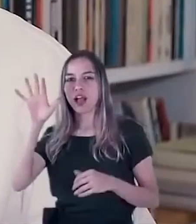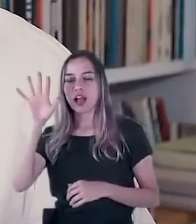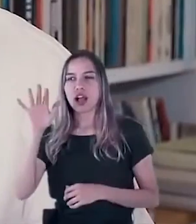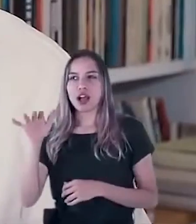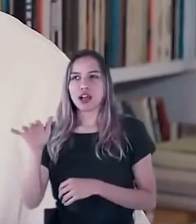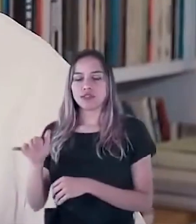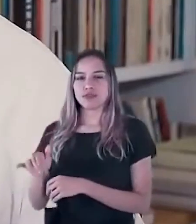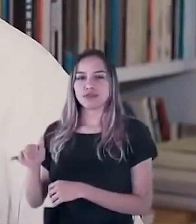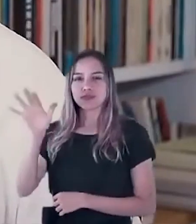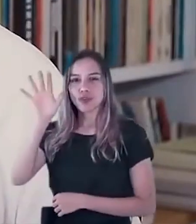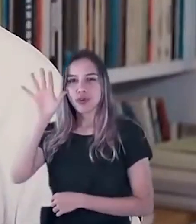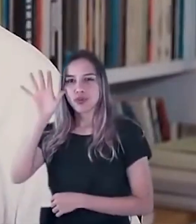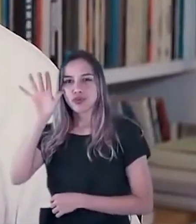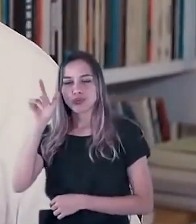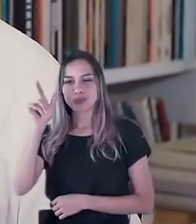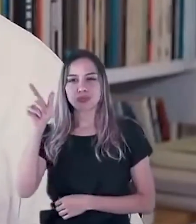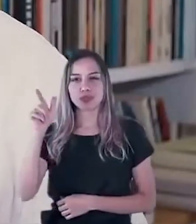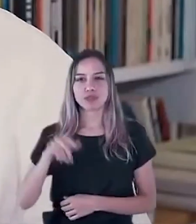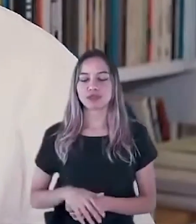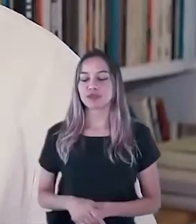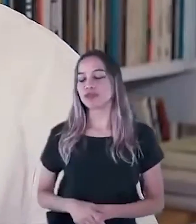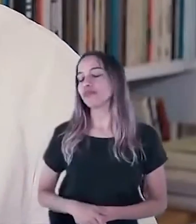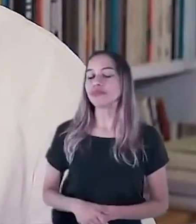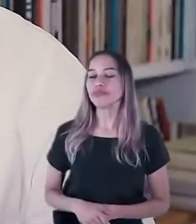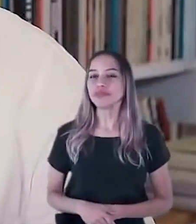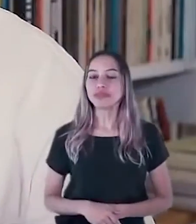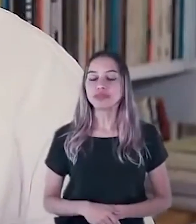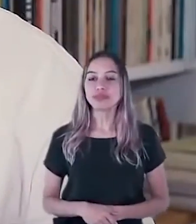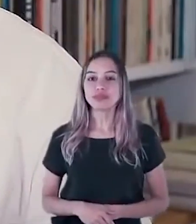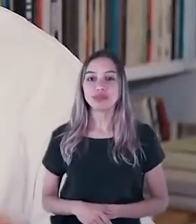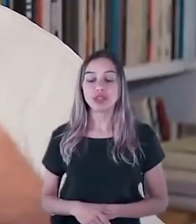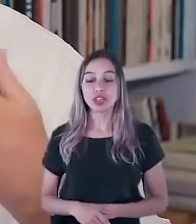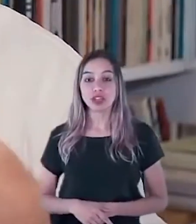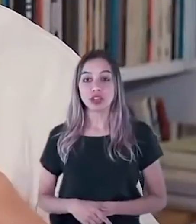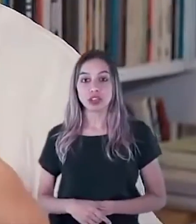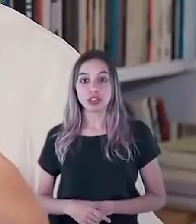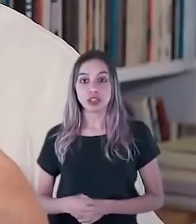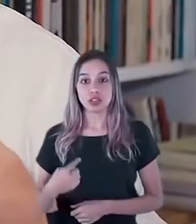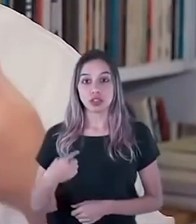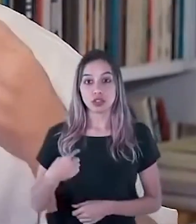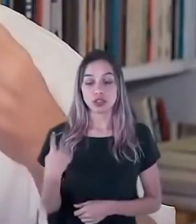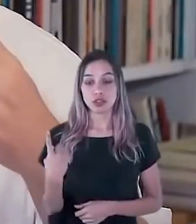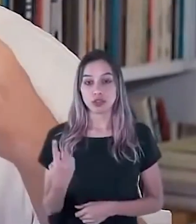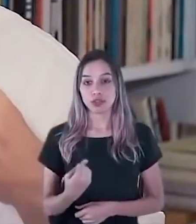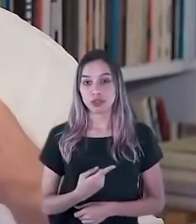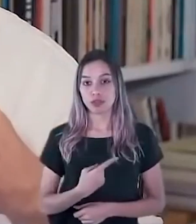Cultural Carlos Drummond de Andrade, em Itabira. Estamos nesse momento, não podemos estar